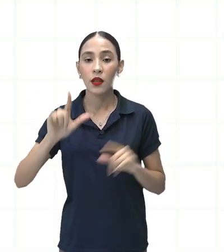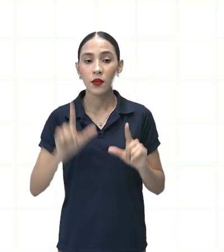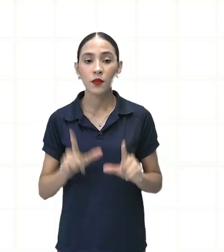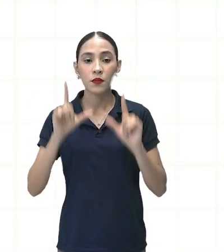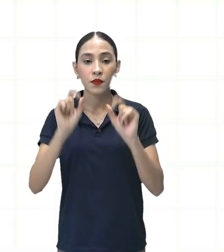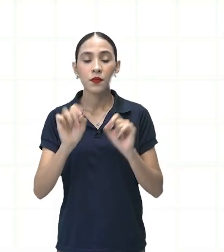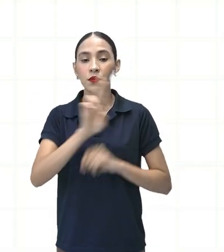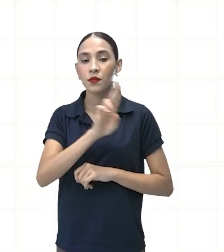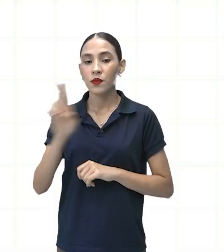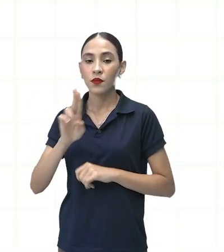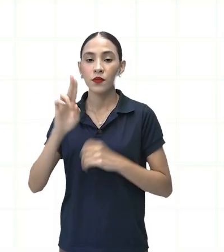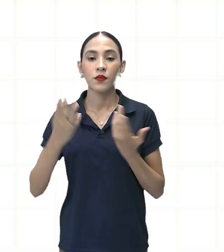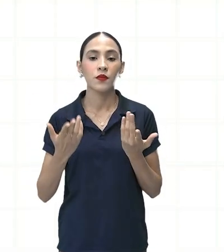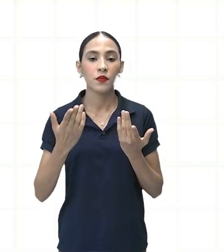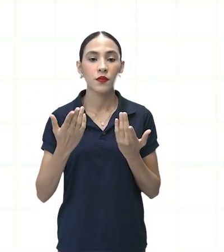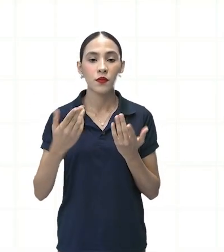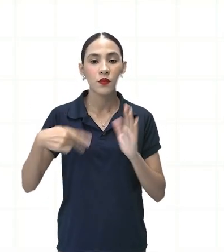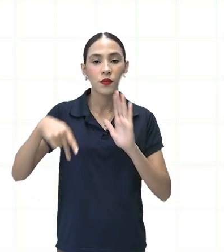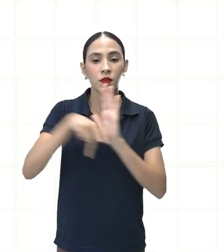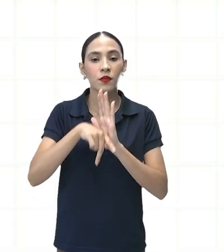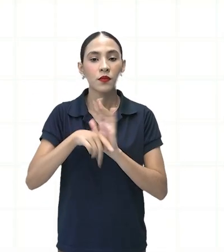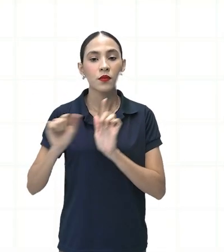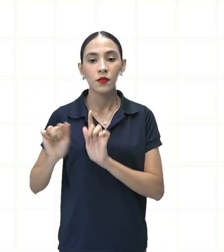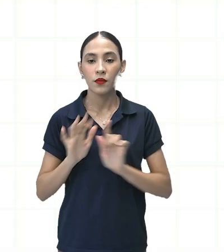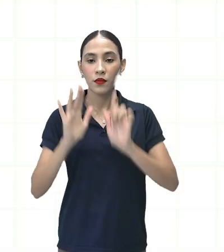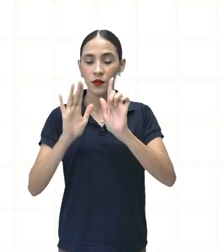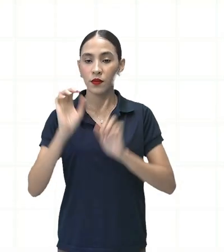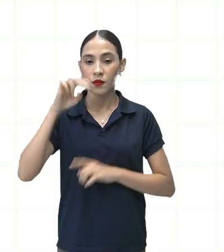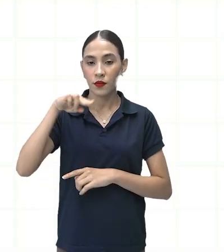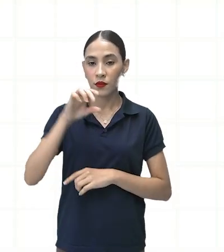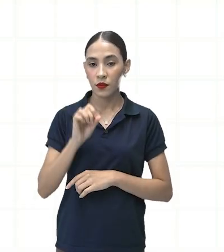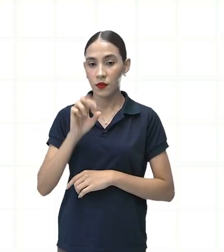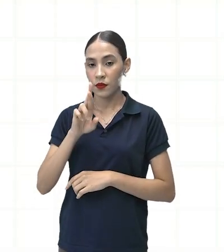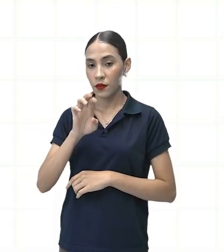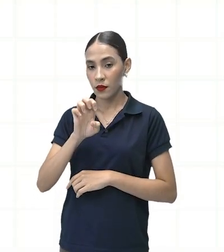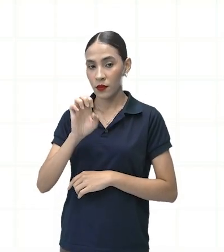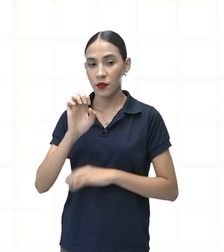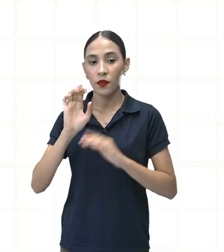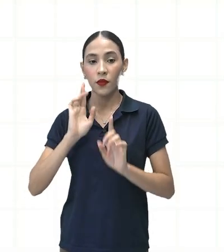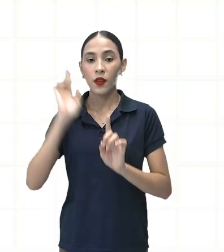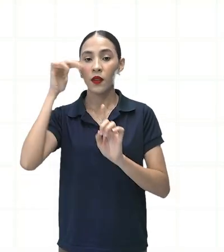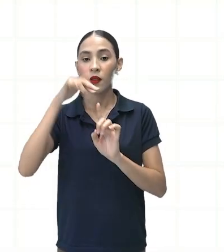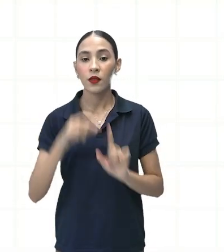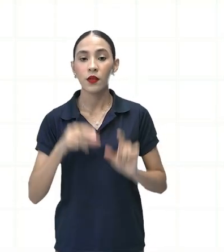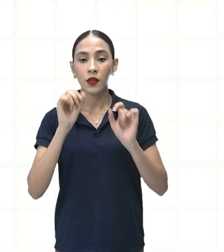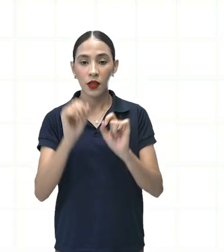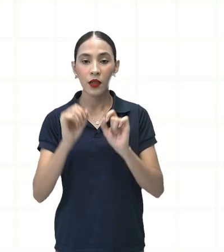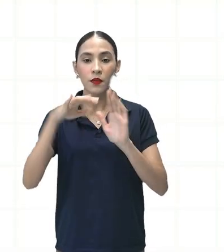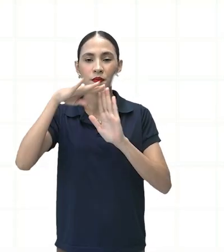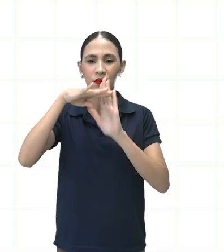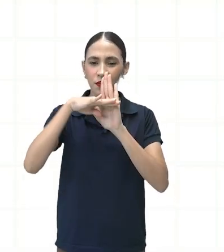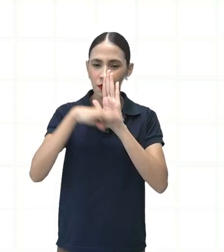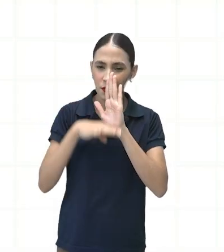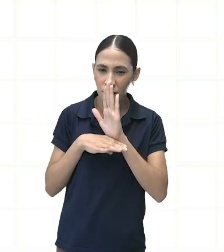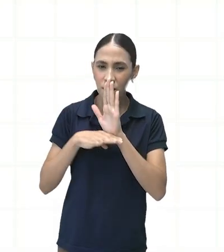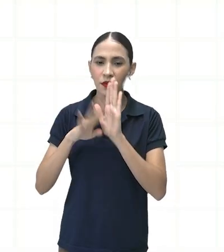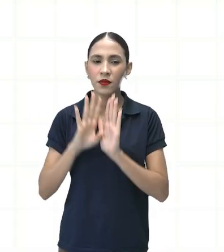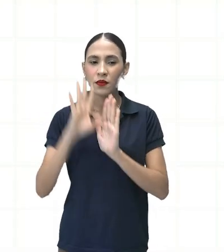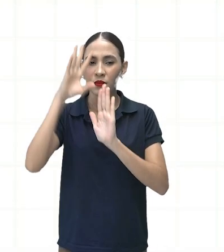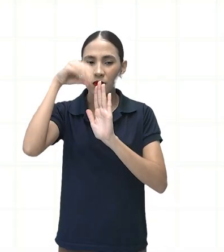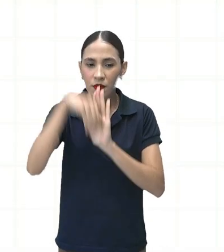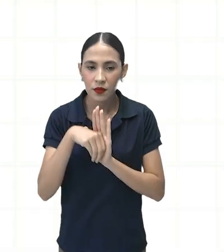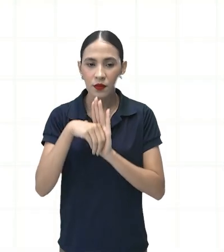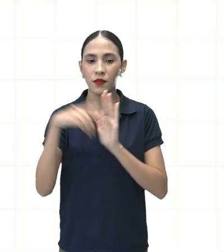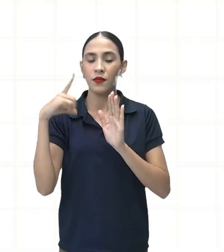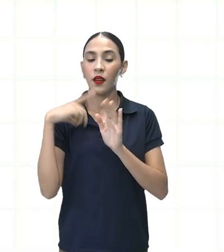a chamada configuração do que chamamos gás nobre, que corresponde a uma camada externa